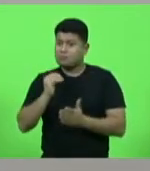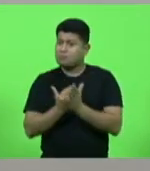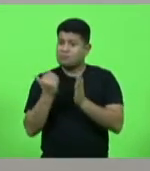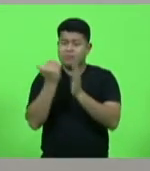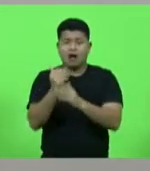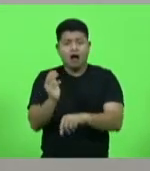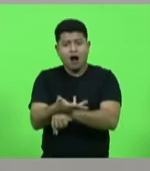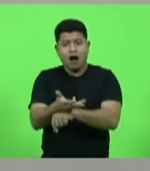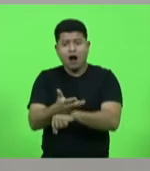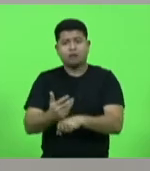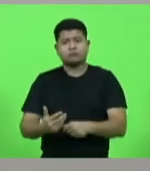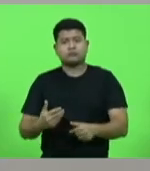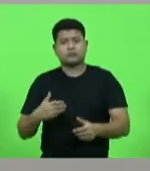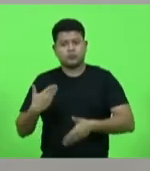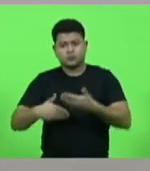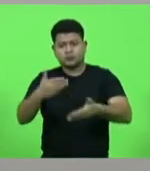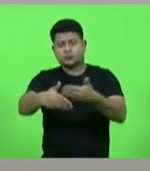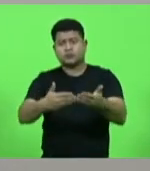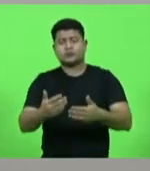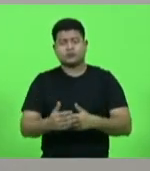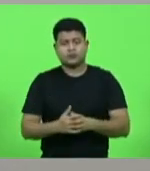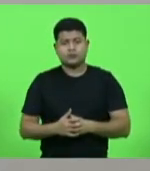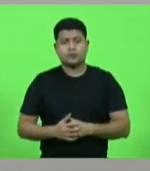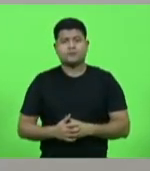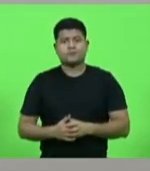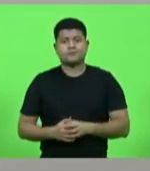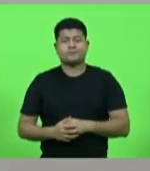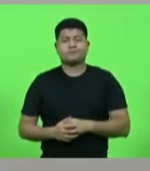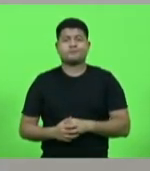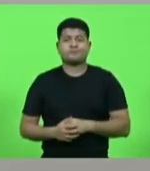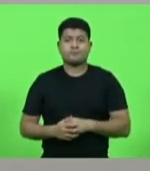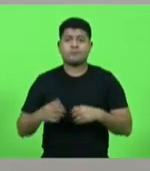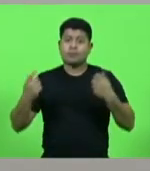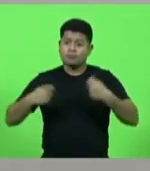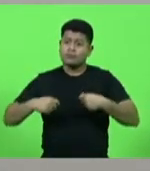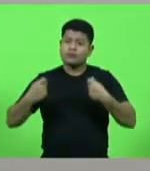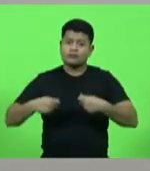É preciso que se faça alguma coisa.